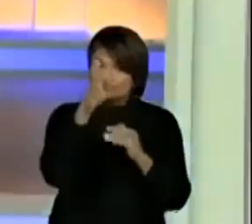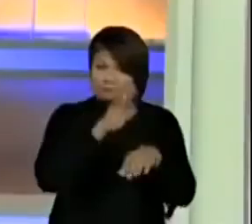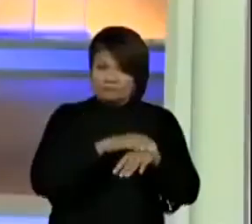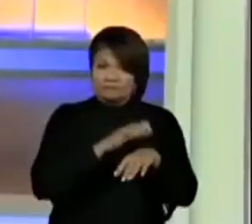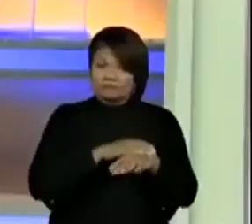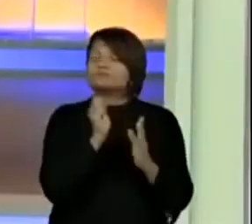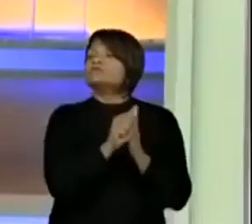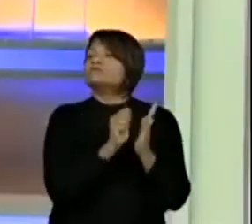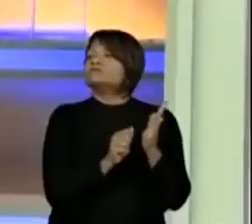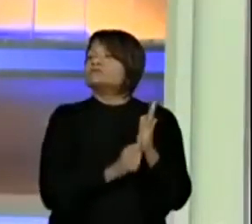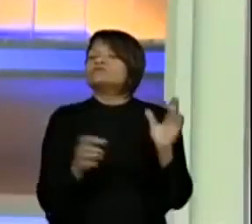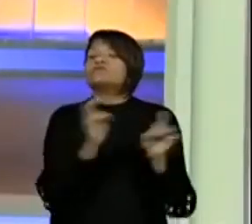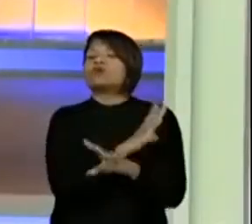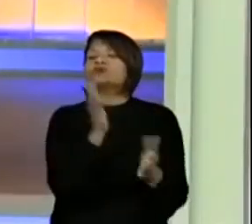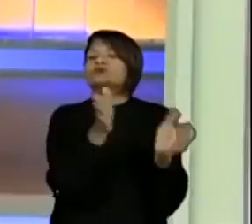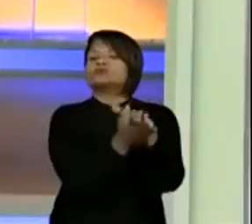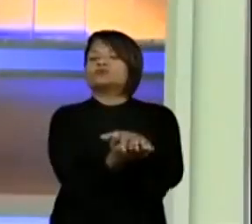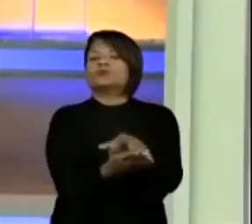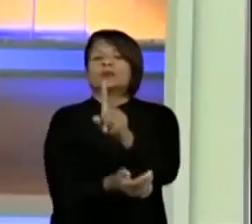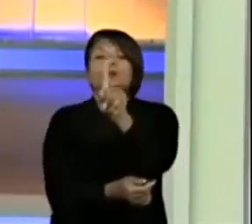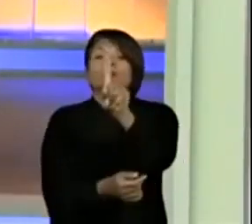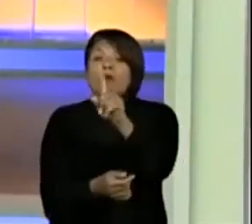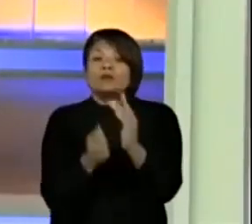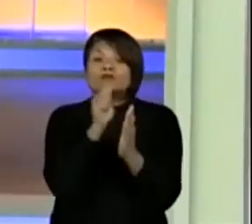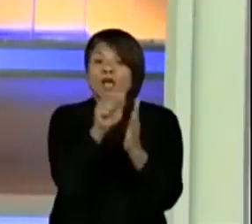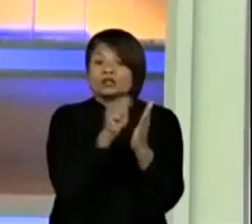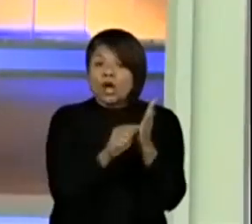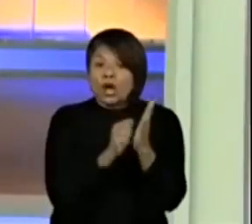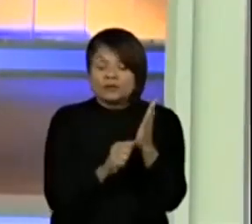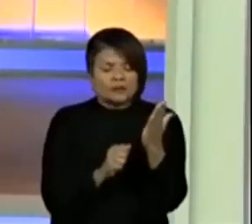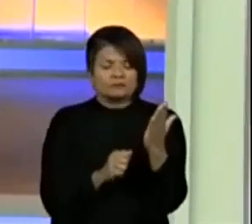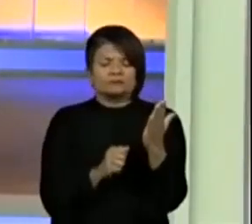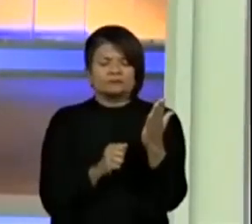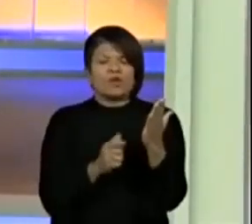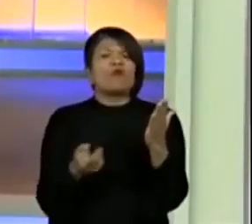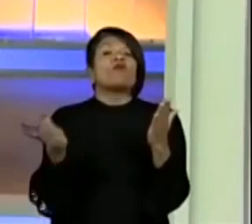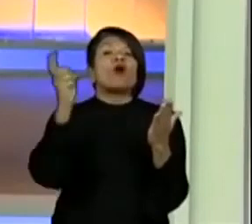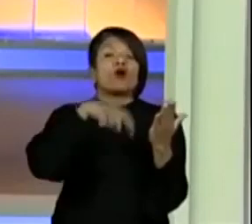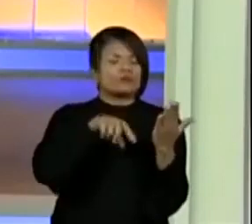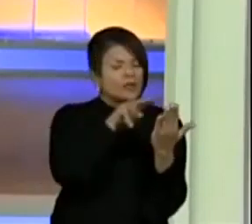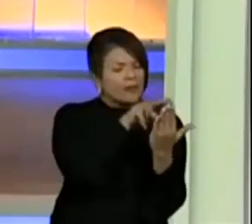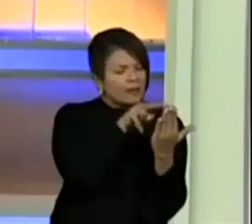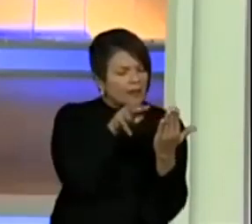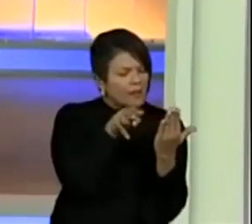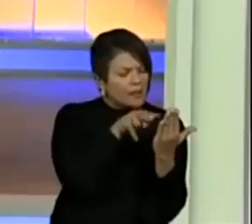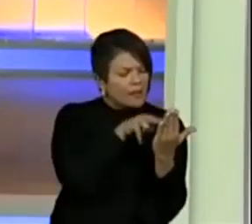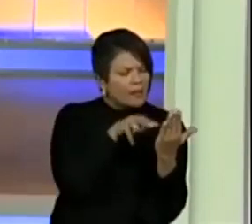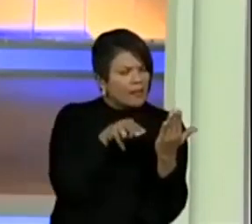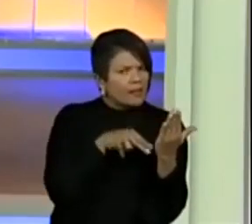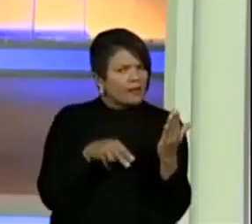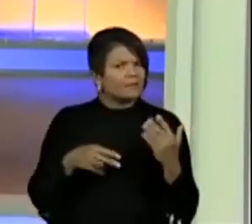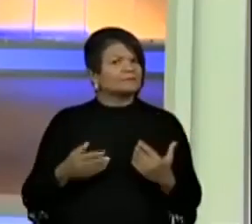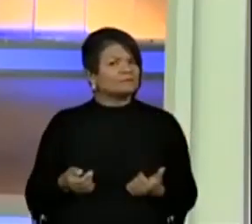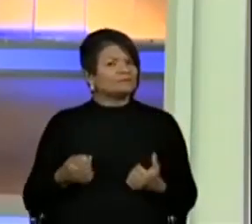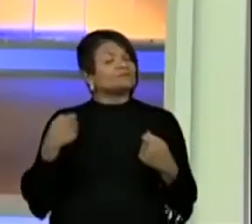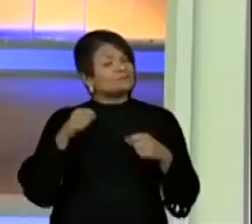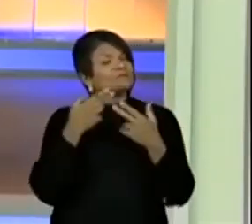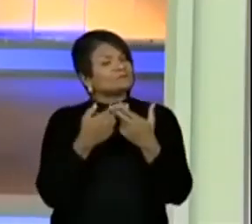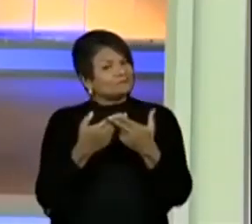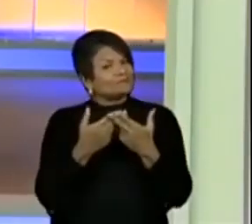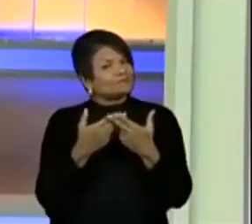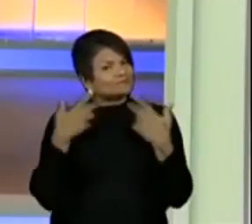faz. Então, assim, anota uma coisa, lê, relê, é um movimento difícil, às vezes requer um pouco mais de paciência,